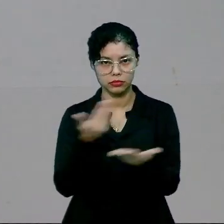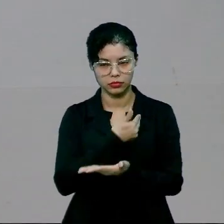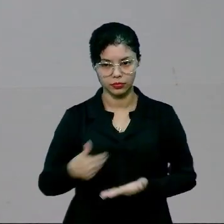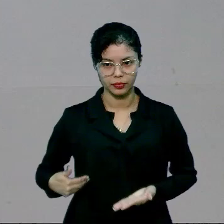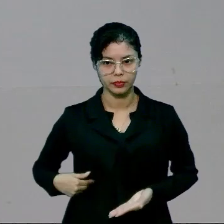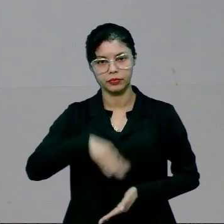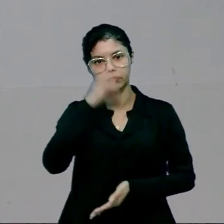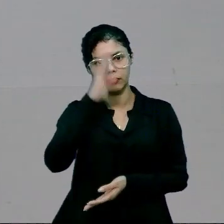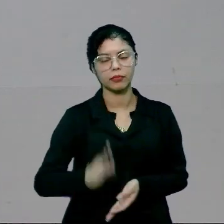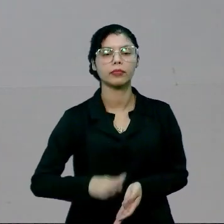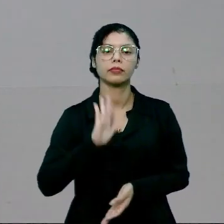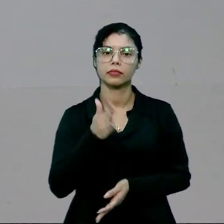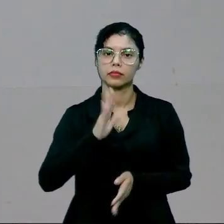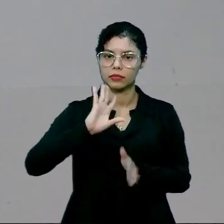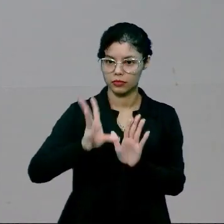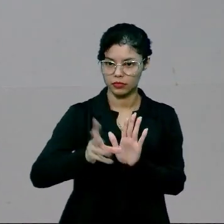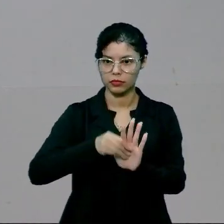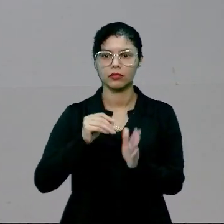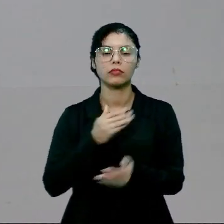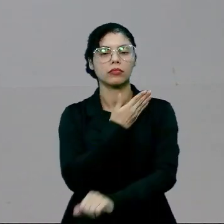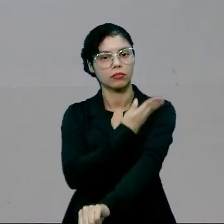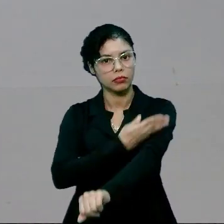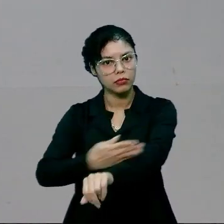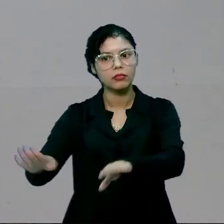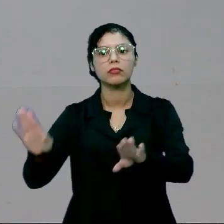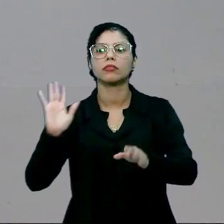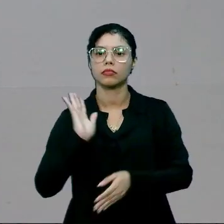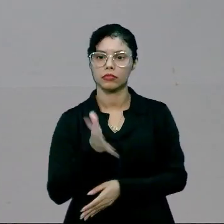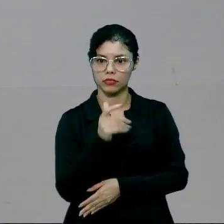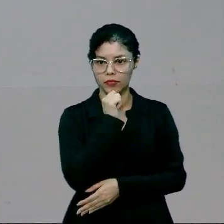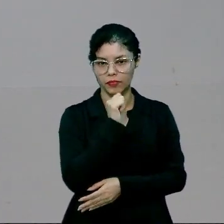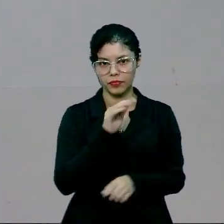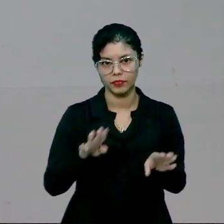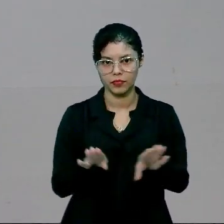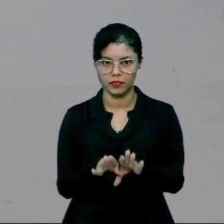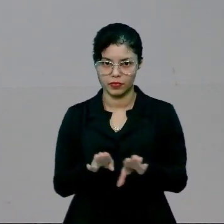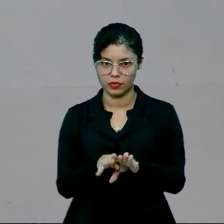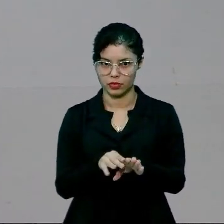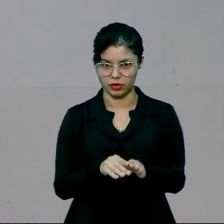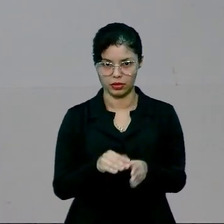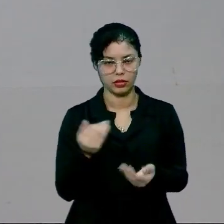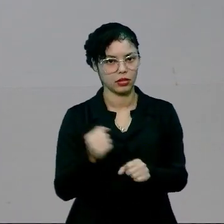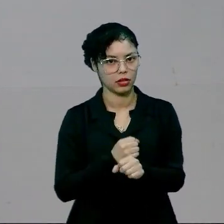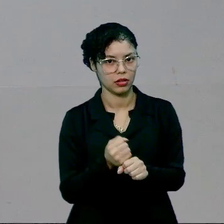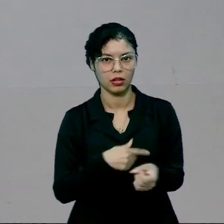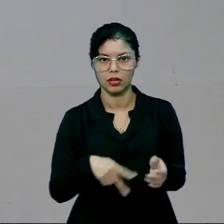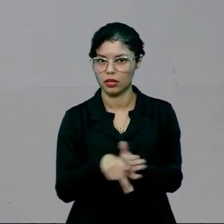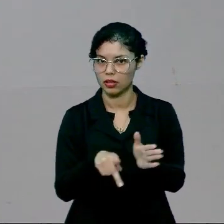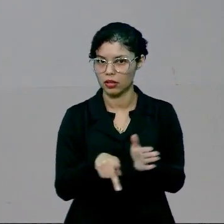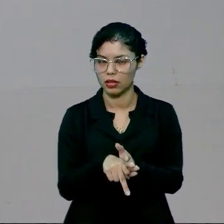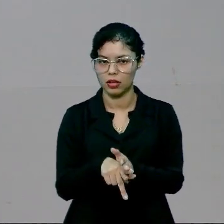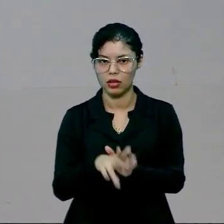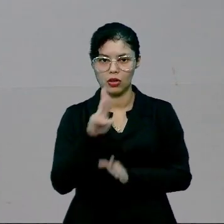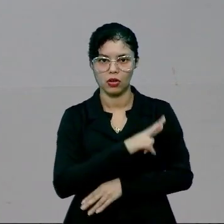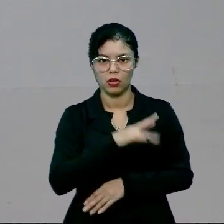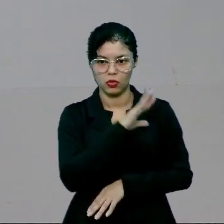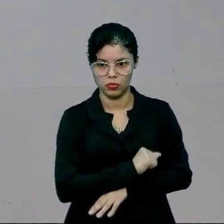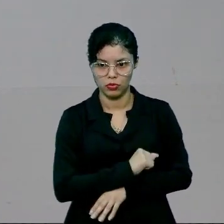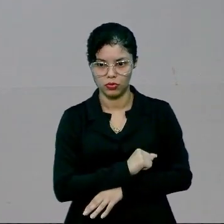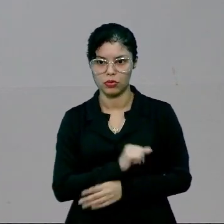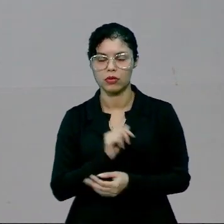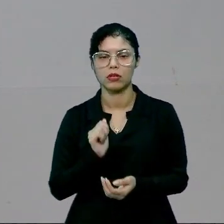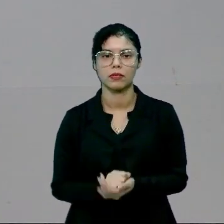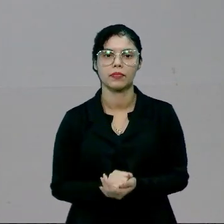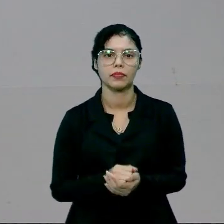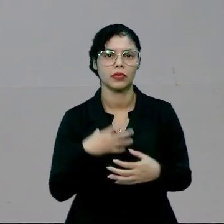brasileiro que já estava aí acostumado às obras românticas. Então, ela é gradual, não é de uma vez